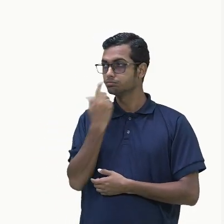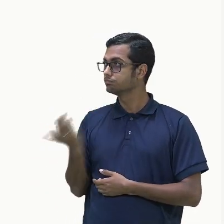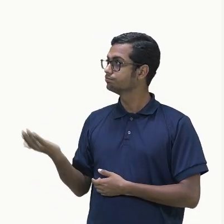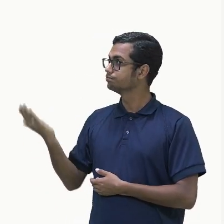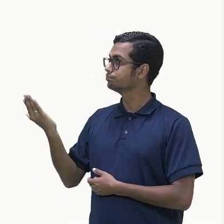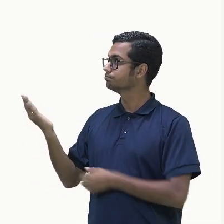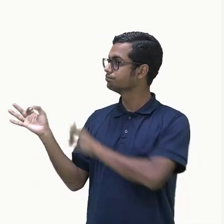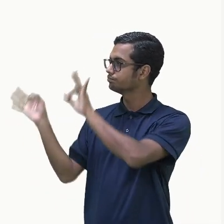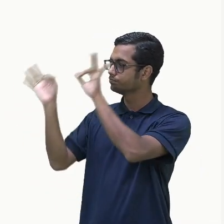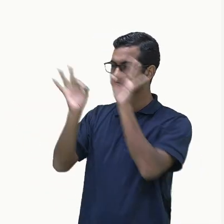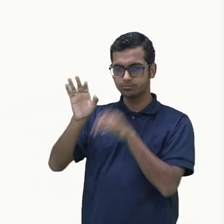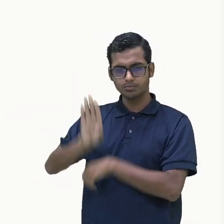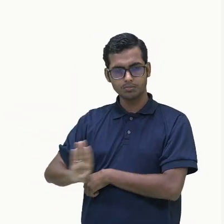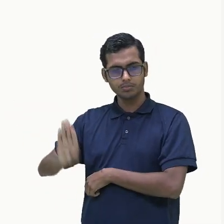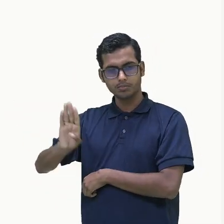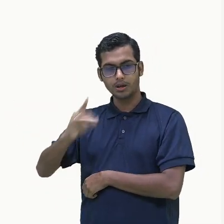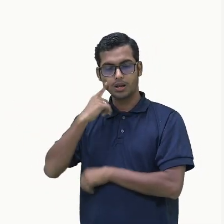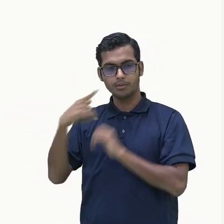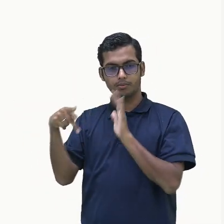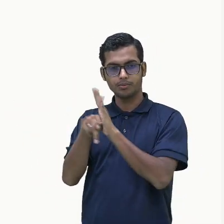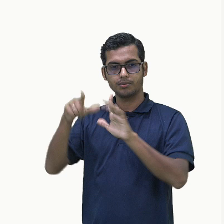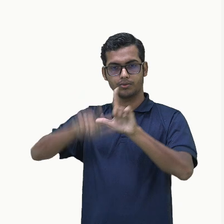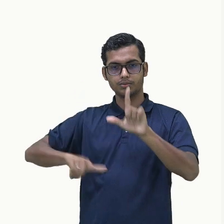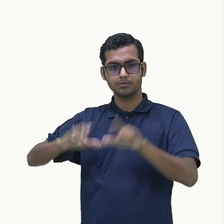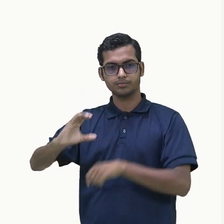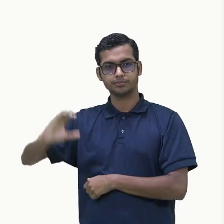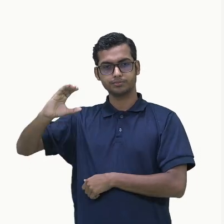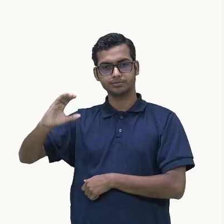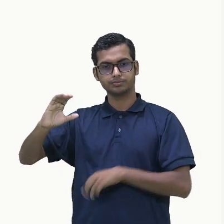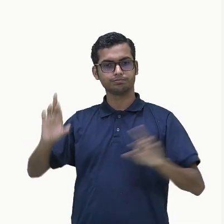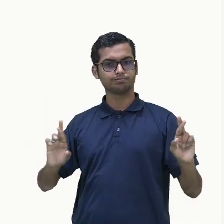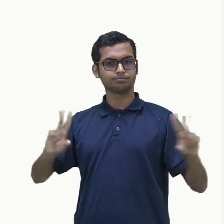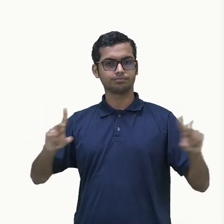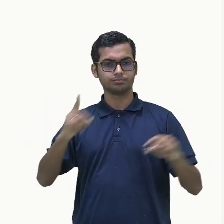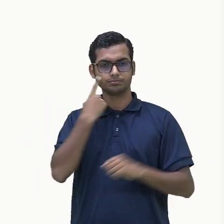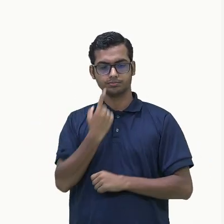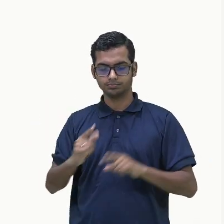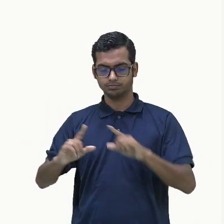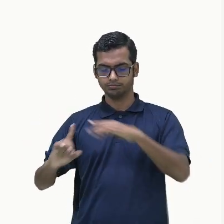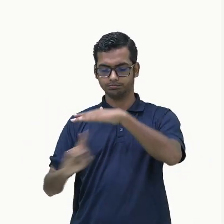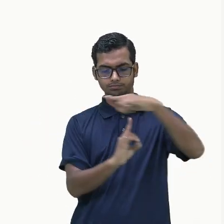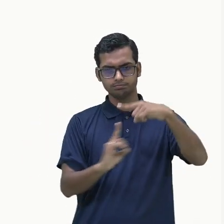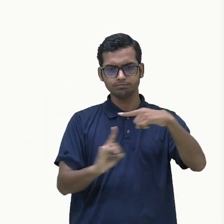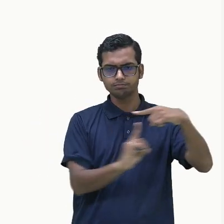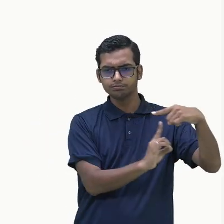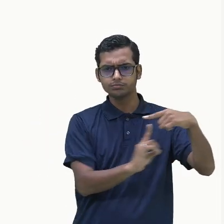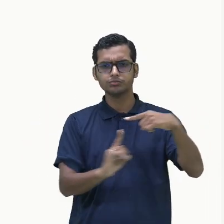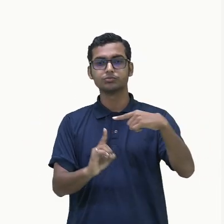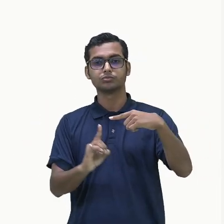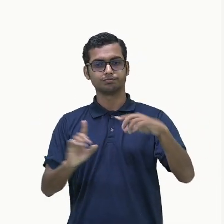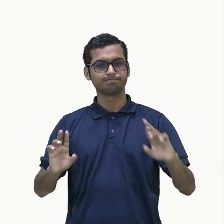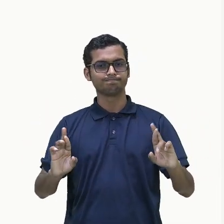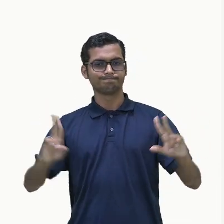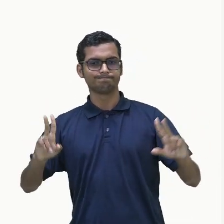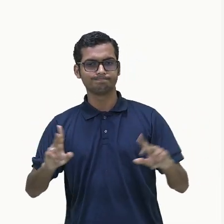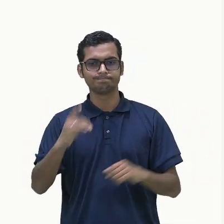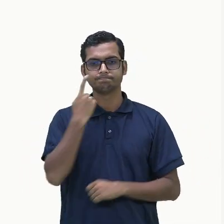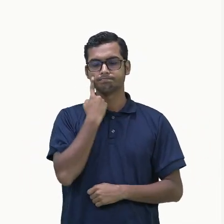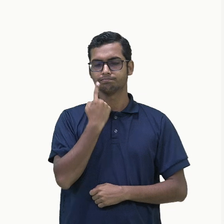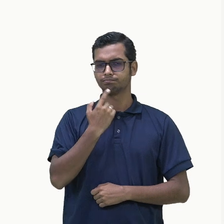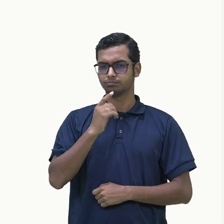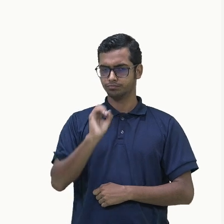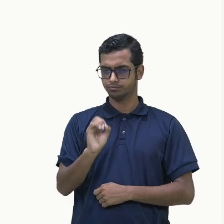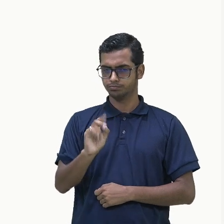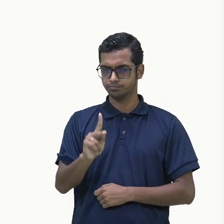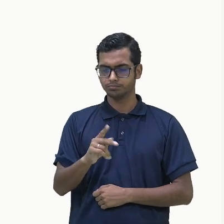da subtração está aqui, ó. É igual à regra da adição. Não preciso me